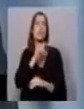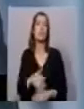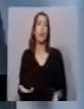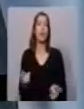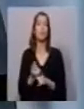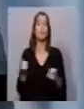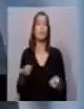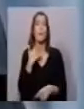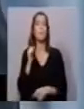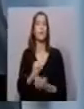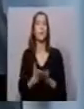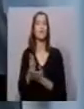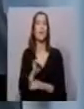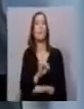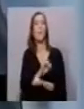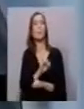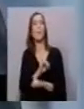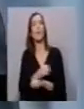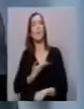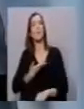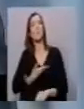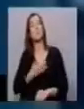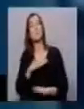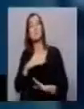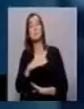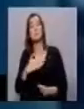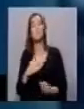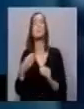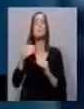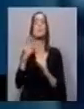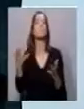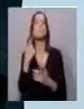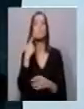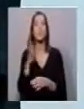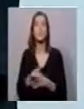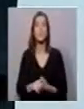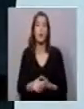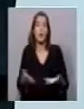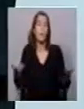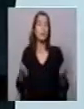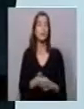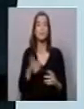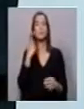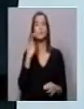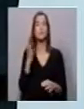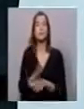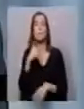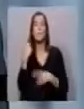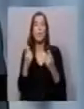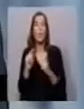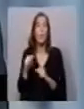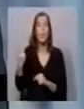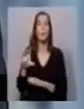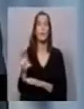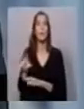não podemos continuar amarrados à opção da redução. O que é ir mais longe? Dê-me dois ou três exemplos concretos. Ir mais longe, desde logo, é procurar encontrar uma outra solução